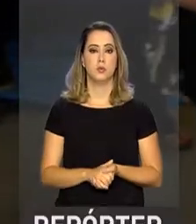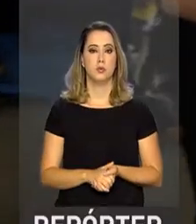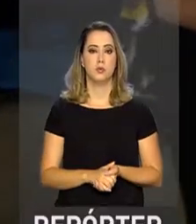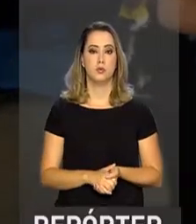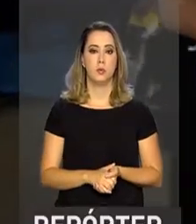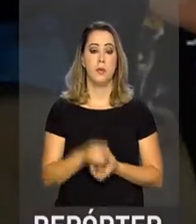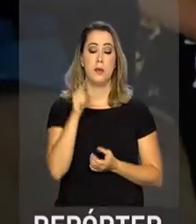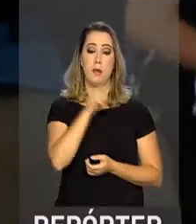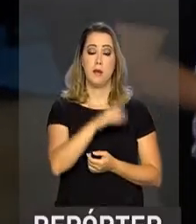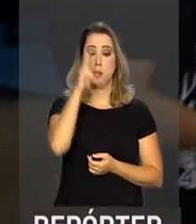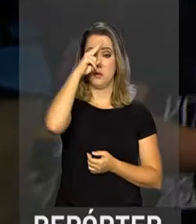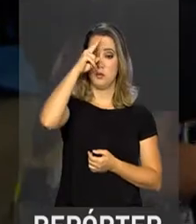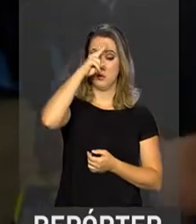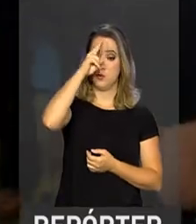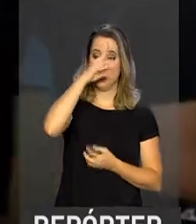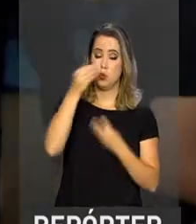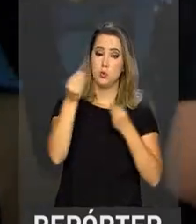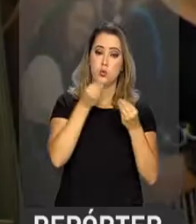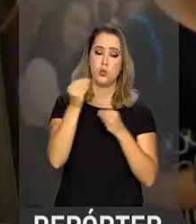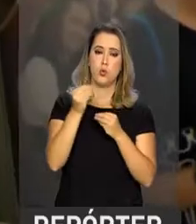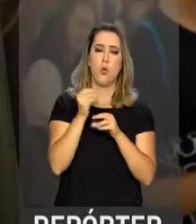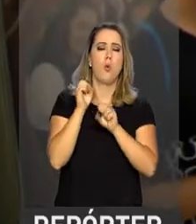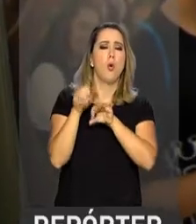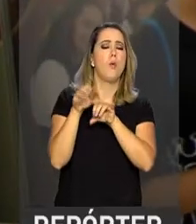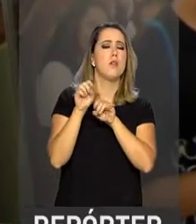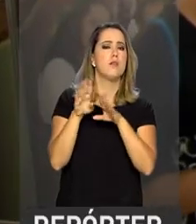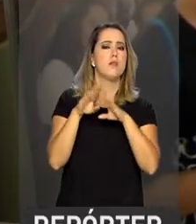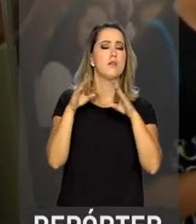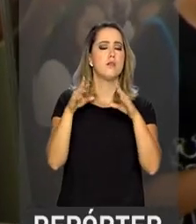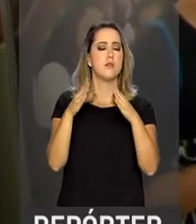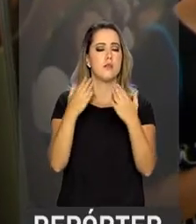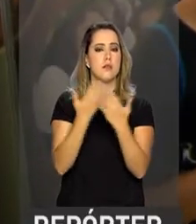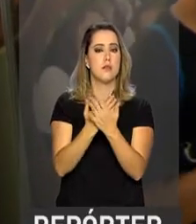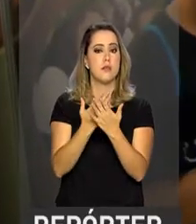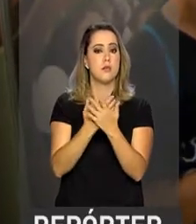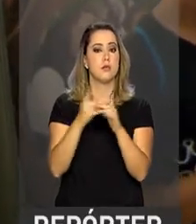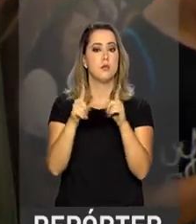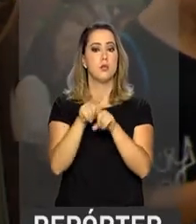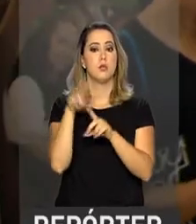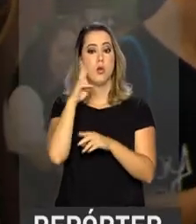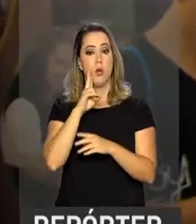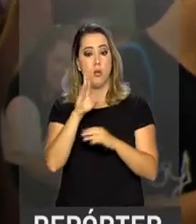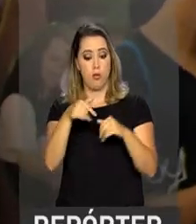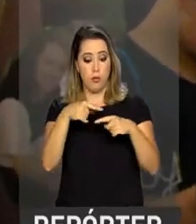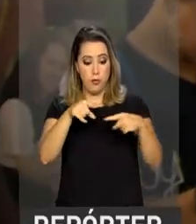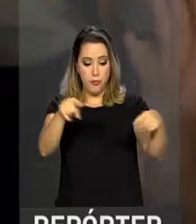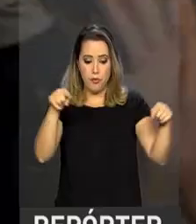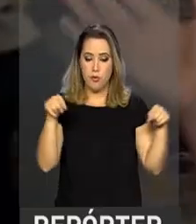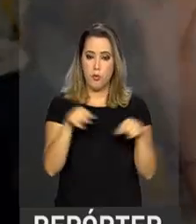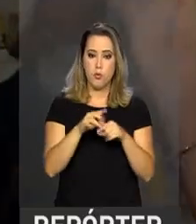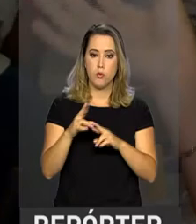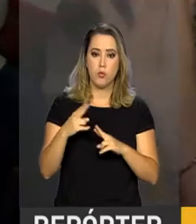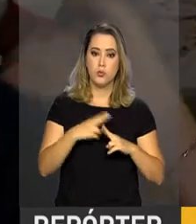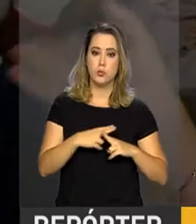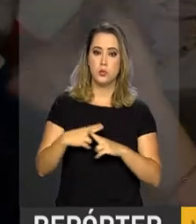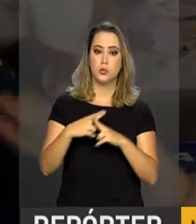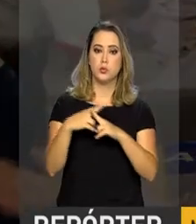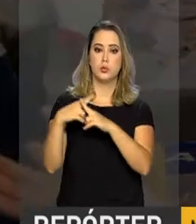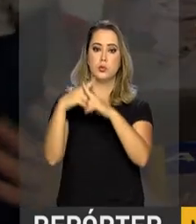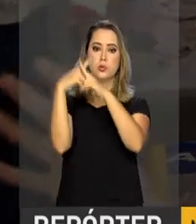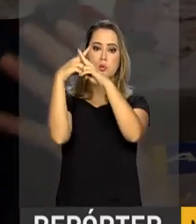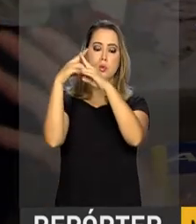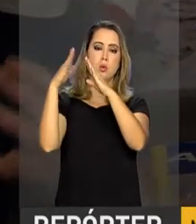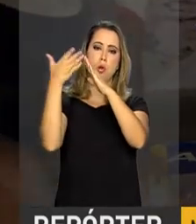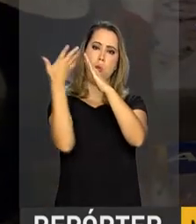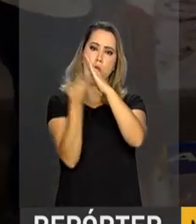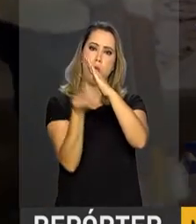Marcos lembrou do que aprendeu em sala de aula ao se deparar com a maquete de um satélite espacial. Sobre as placas solares,